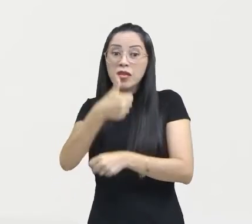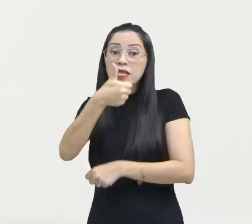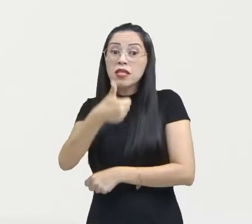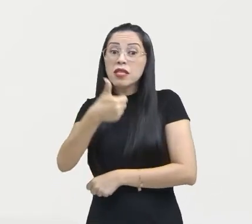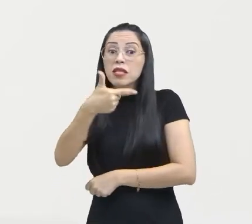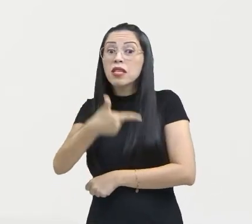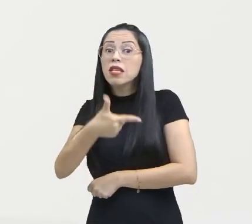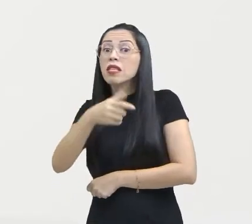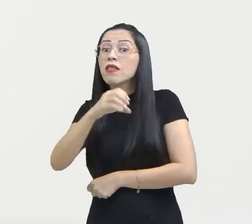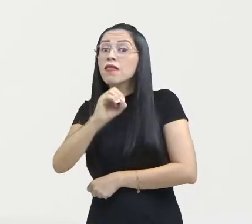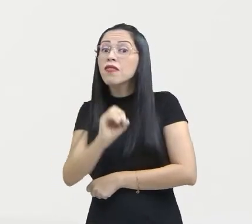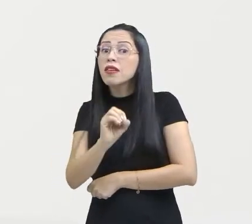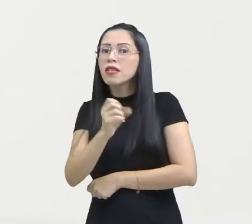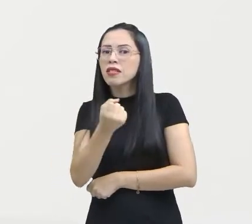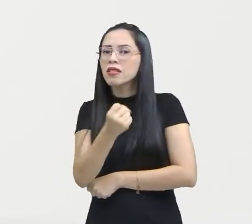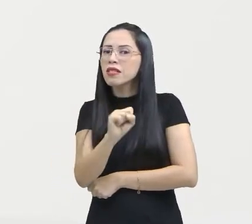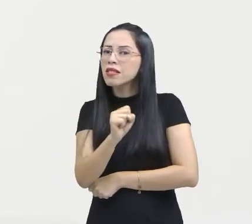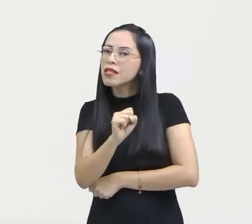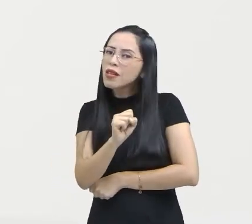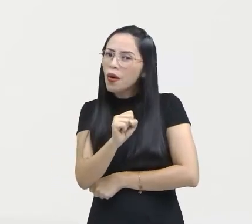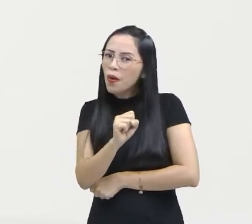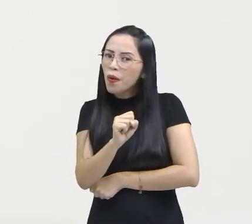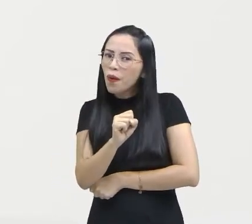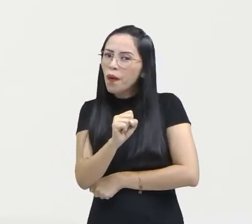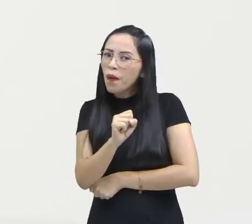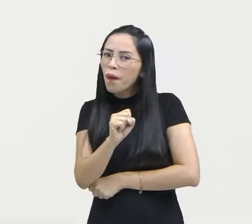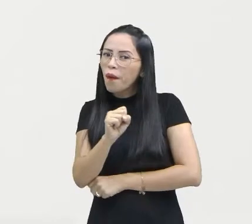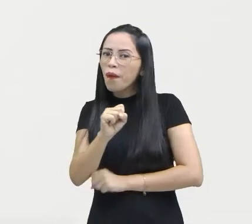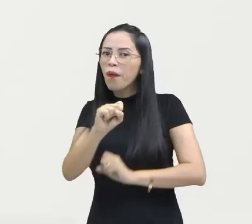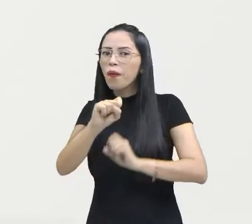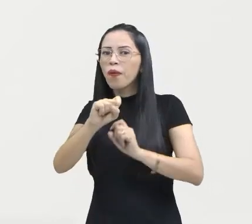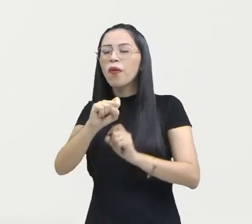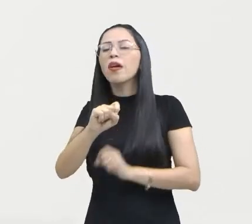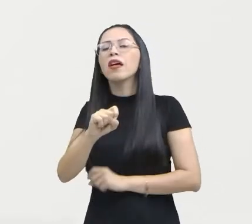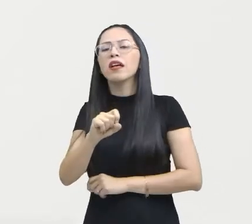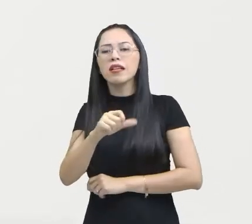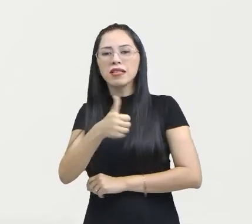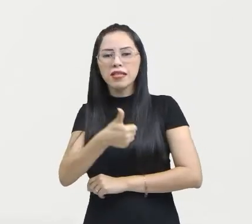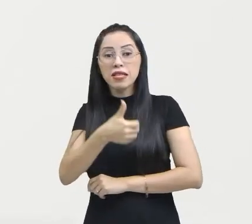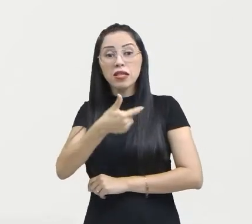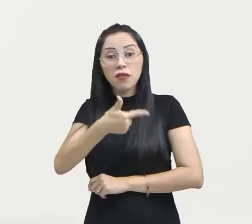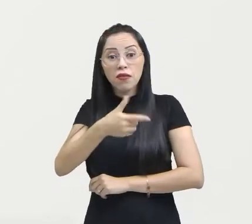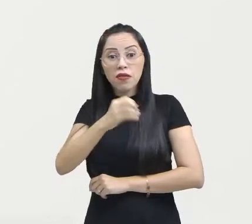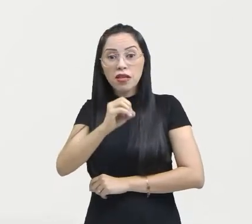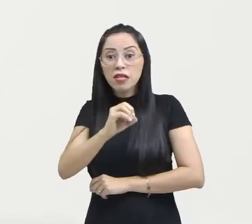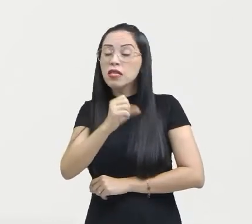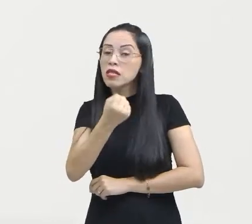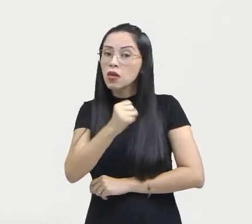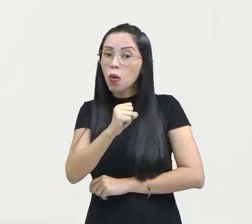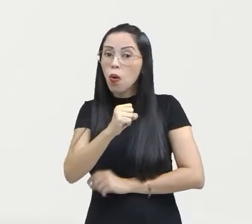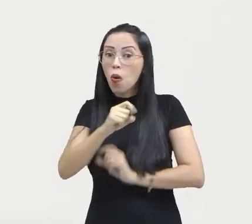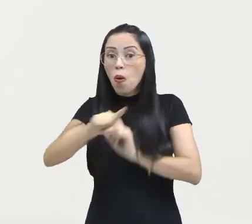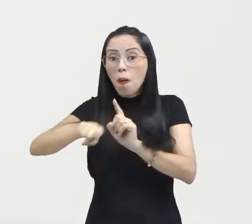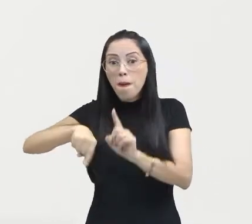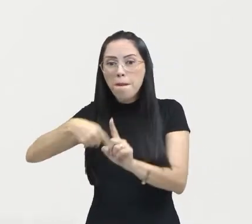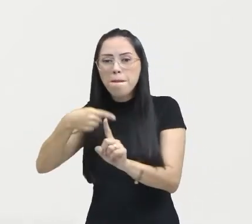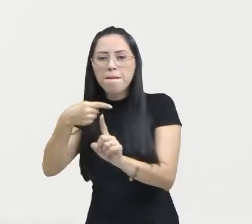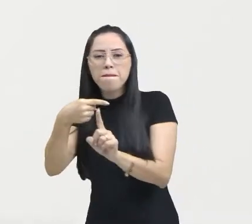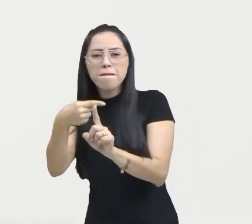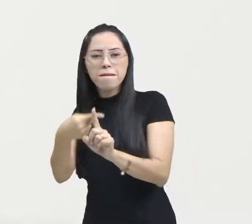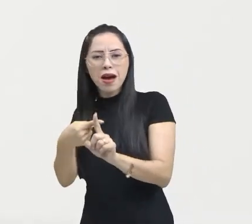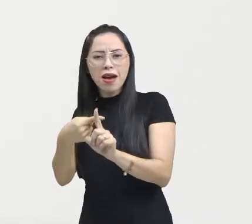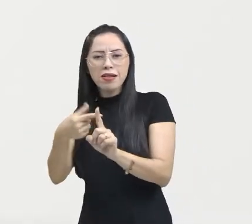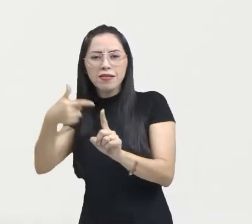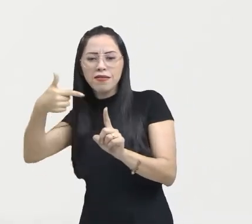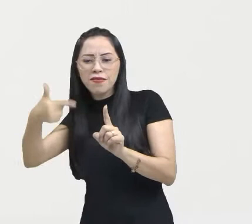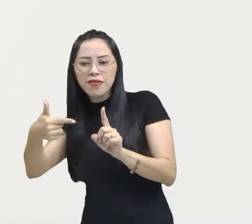Só aqui nos minutos, eu tenho um total de quanto? 120 segundos. Mas no problema, eu já tinha